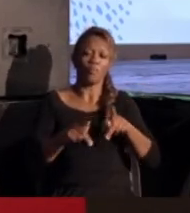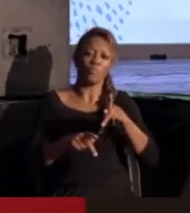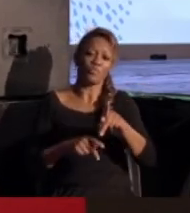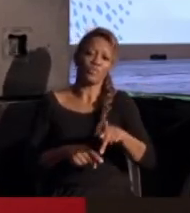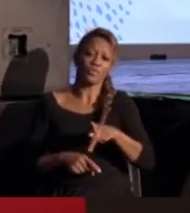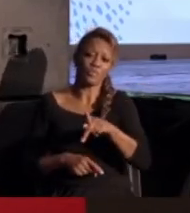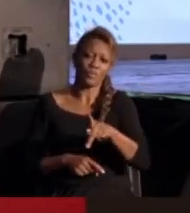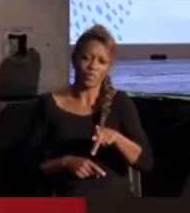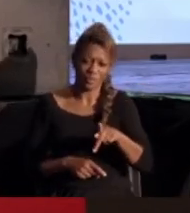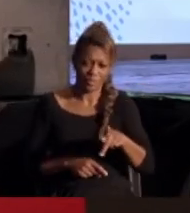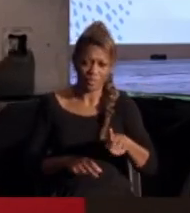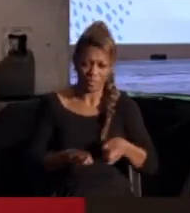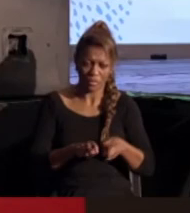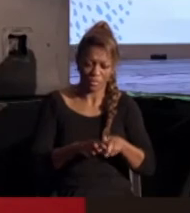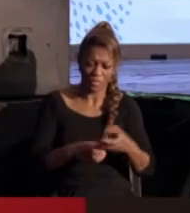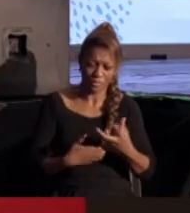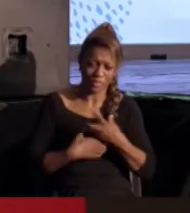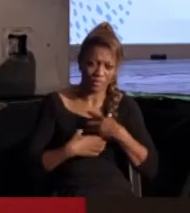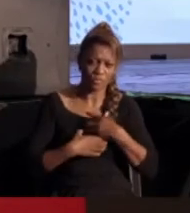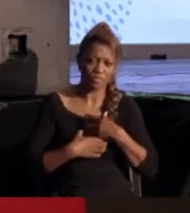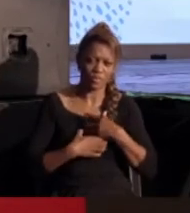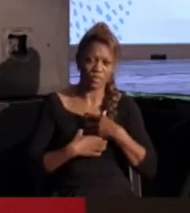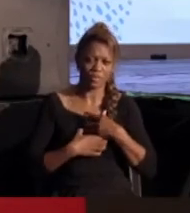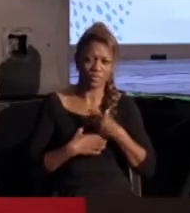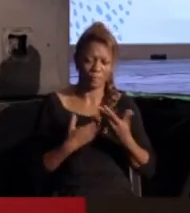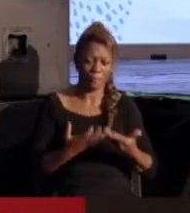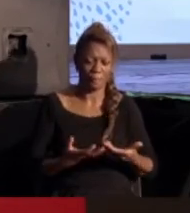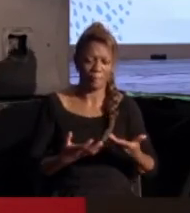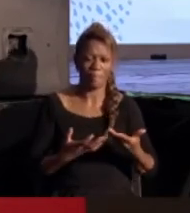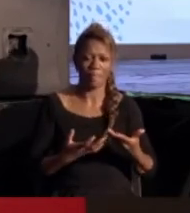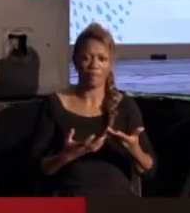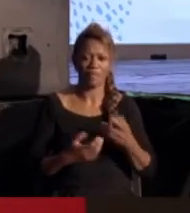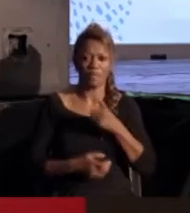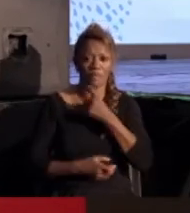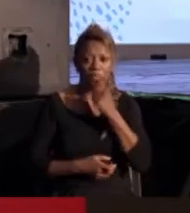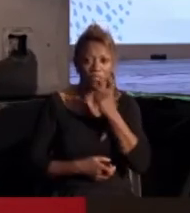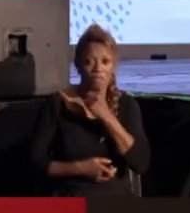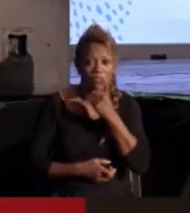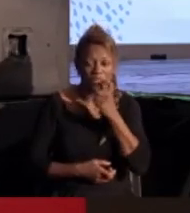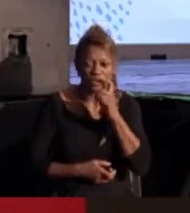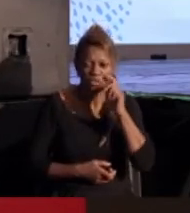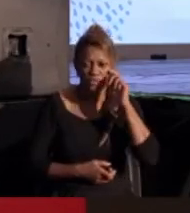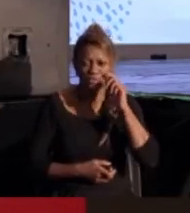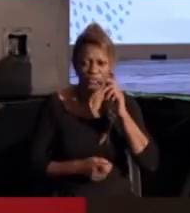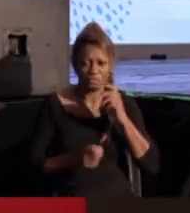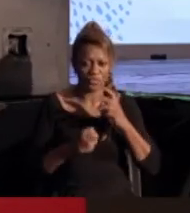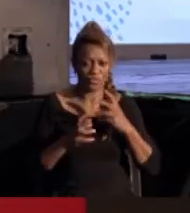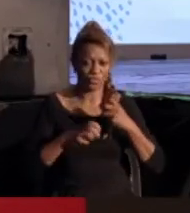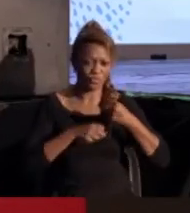cuidado com o paciente negro. Negros têm dentes fortes, você terá trabalho.